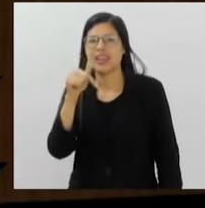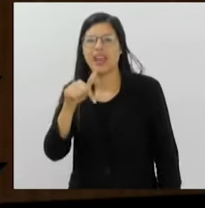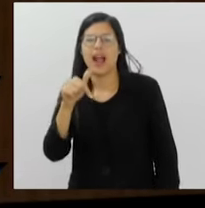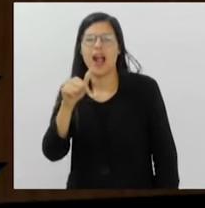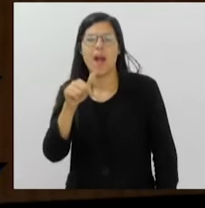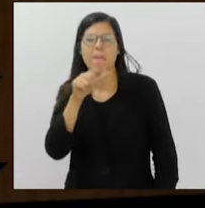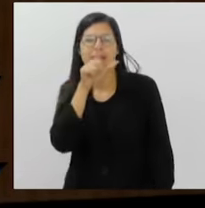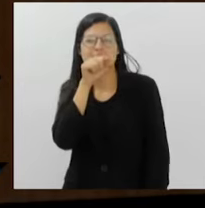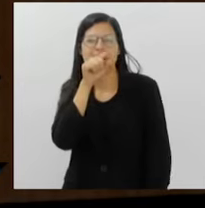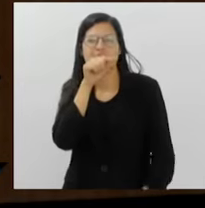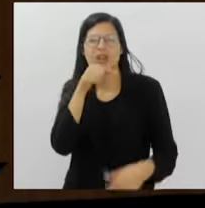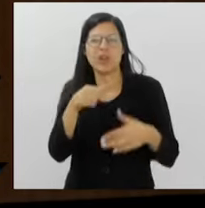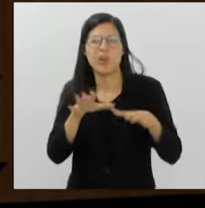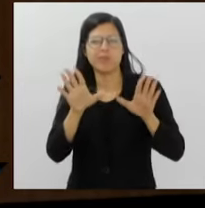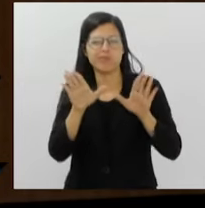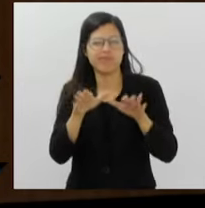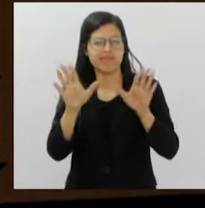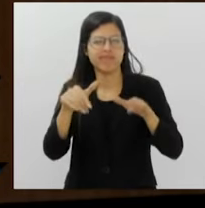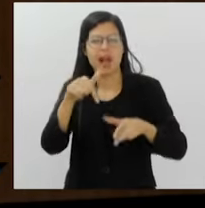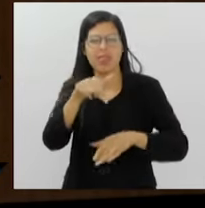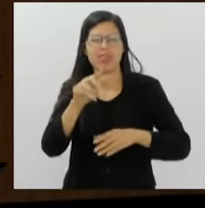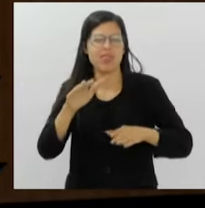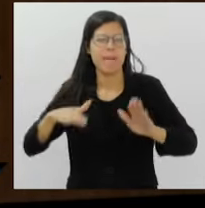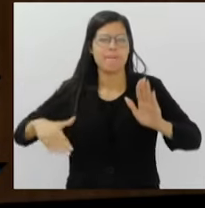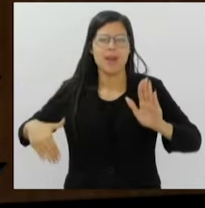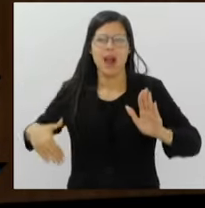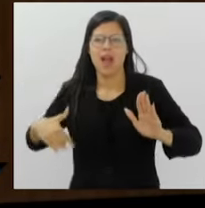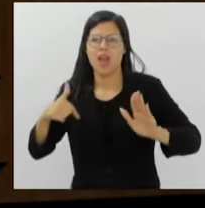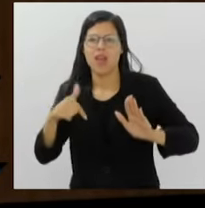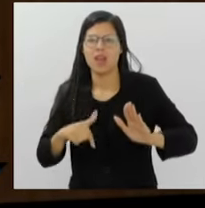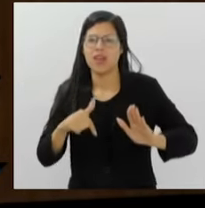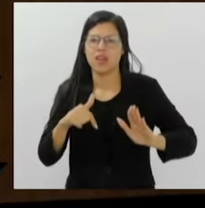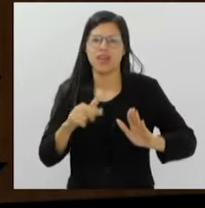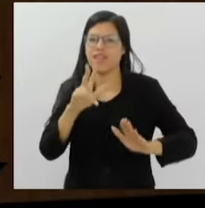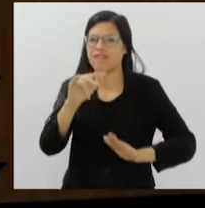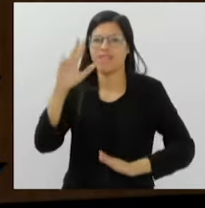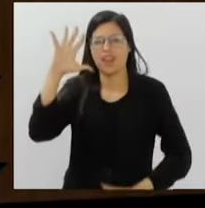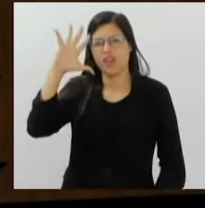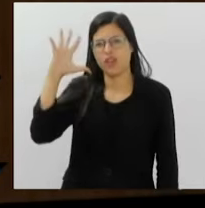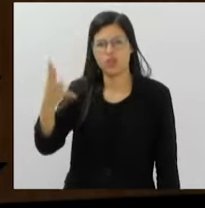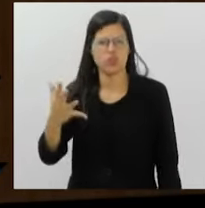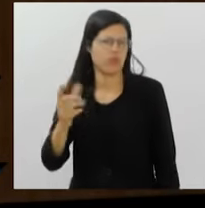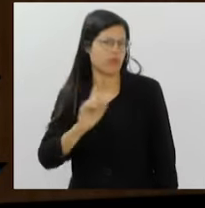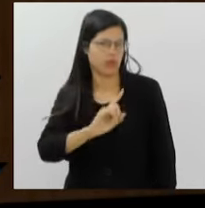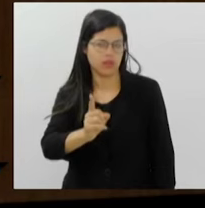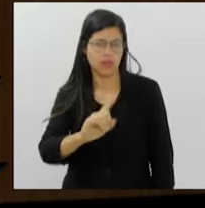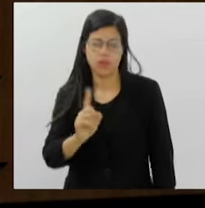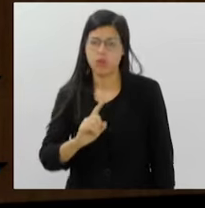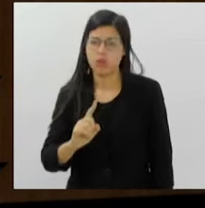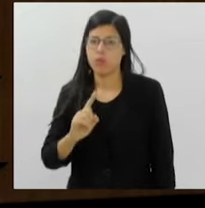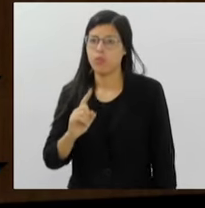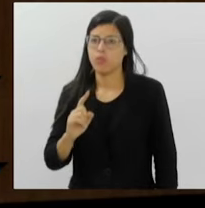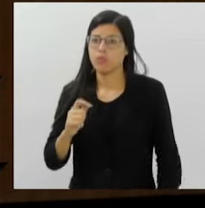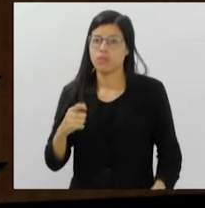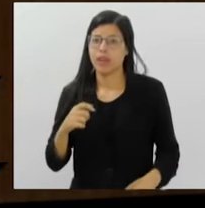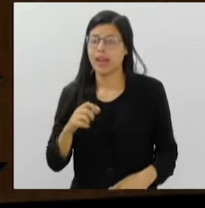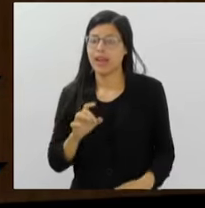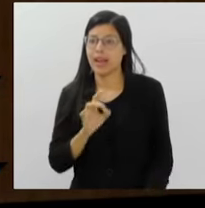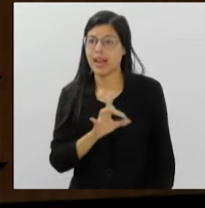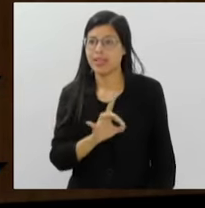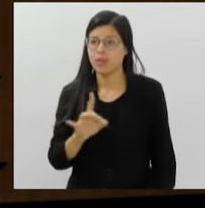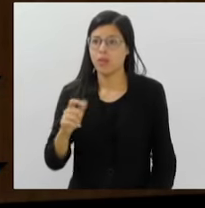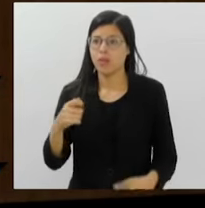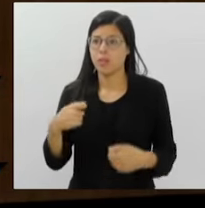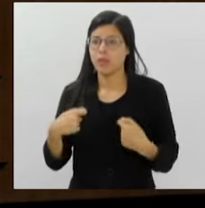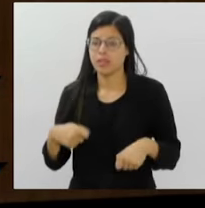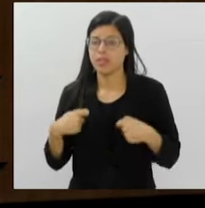se chegarmos, estamos próximos de um ponto de não retorno, cada um vai ter que pegar um fuzil e